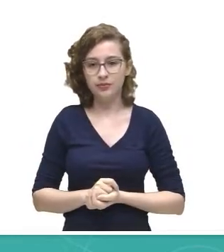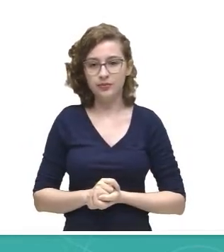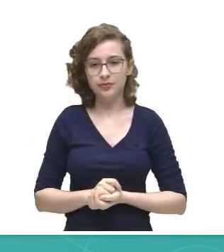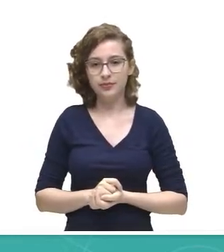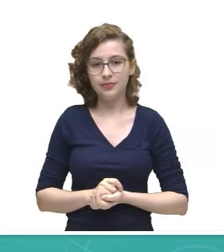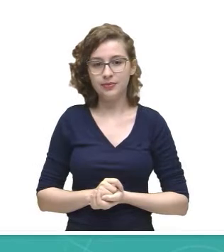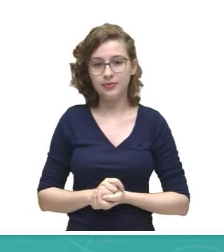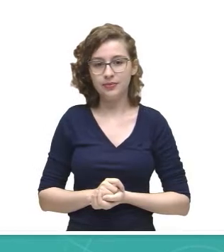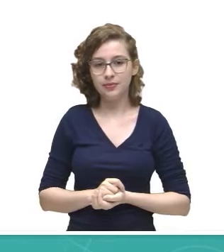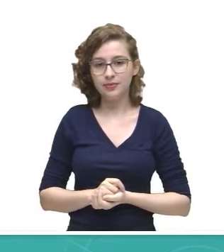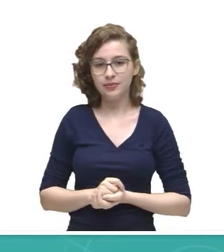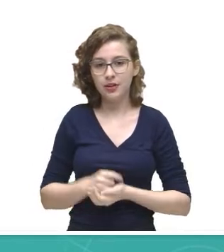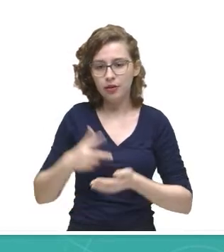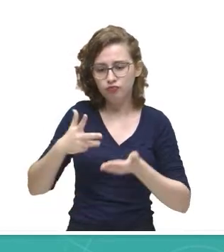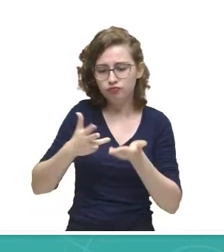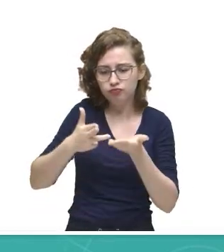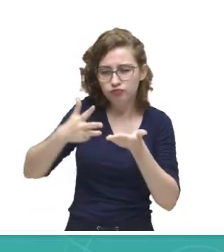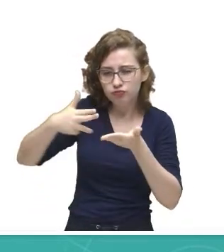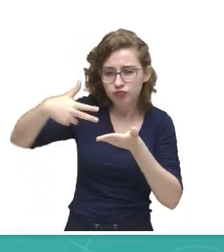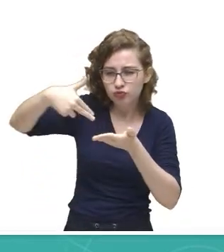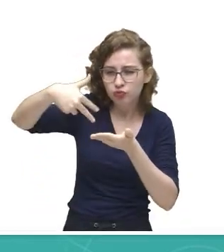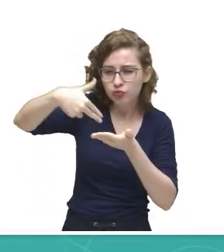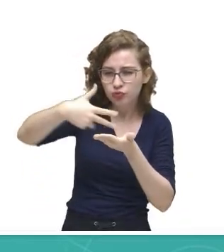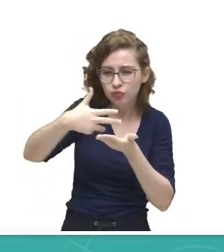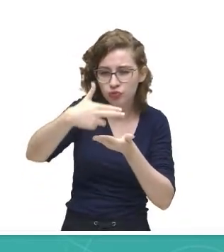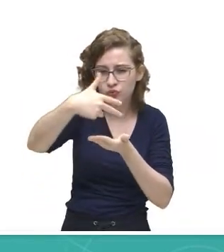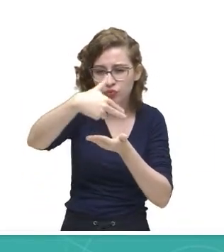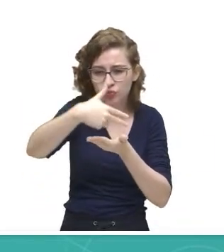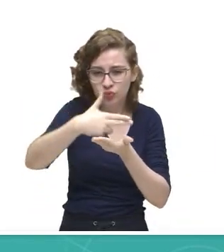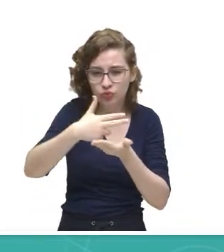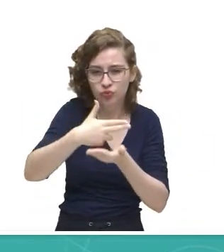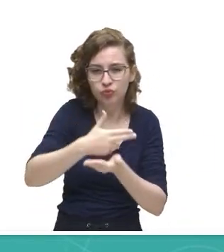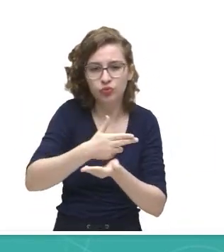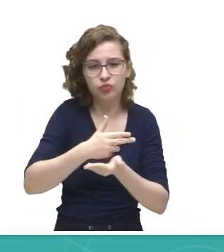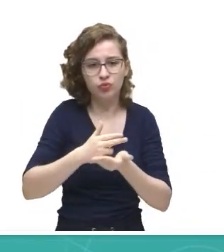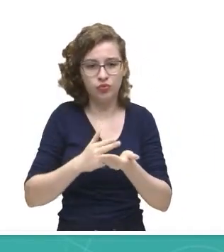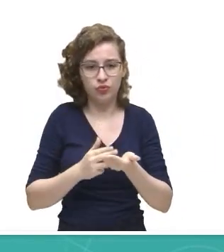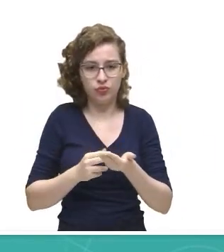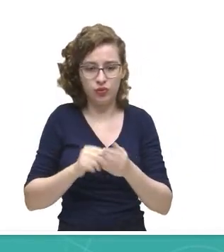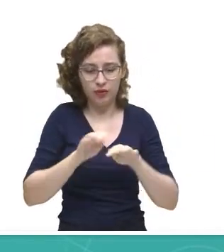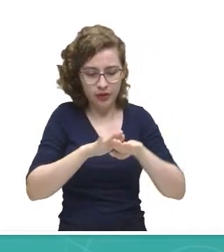ele utilizando da tesoura para cortar ali o molde no